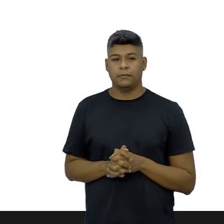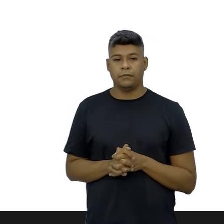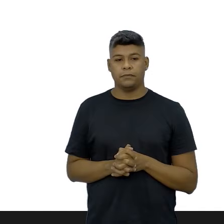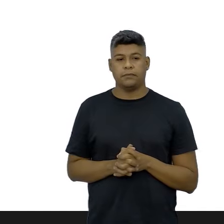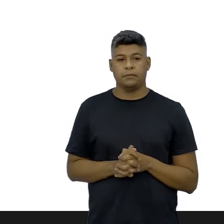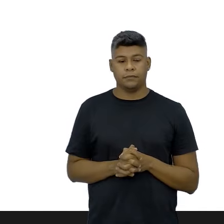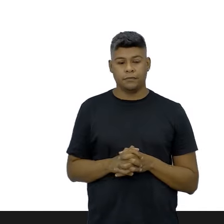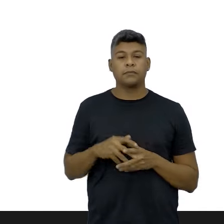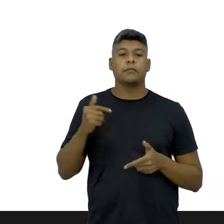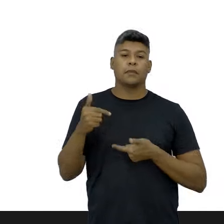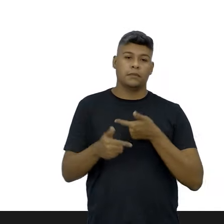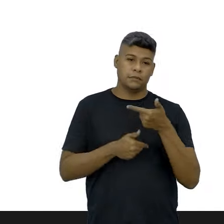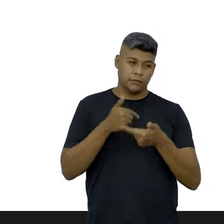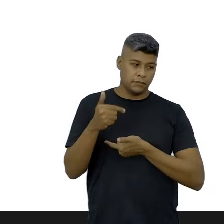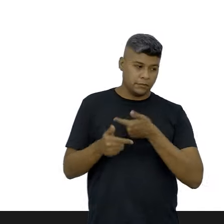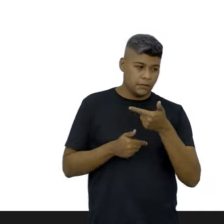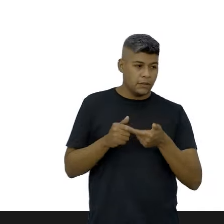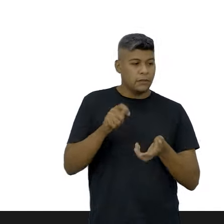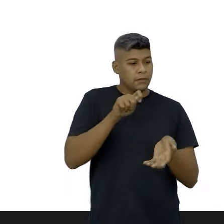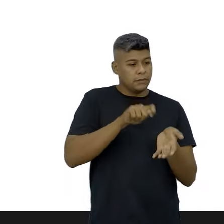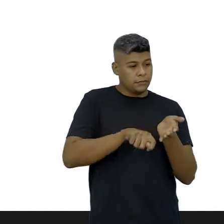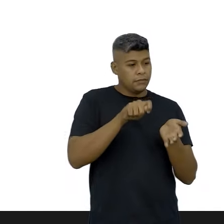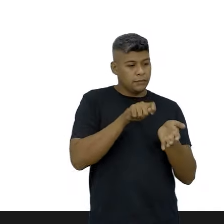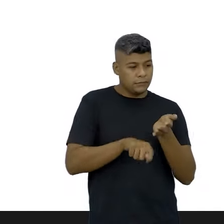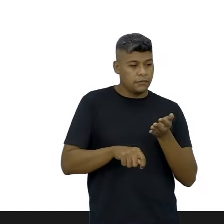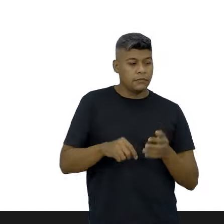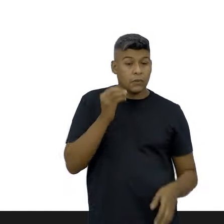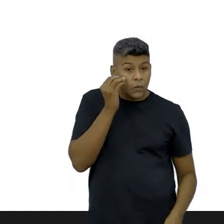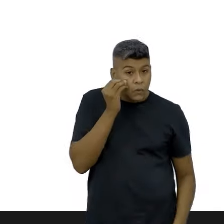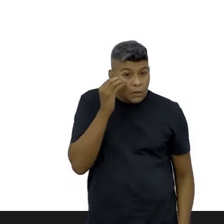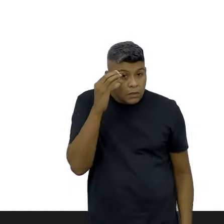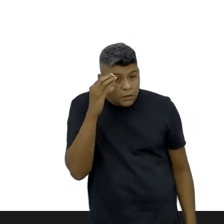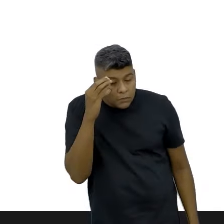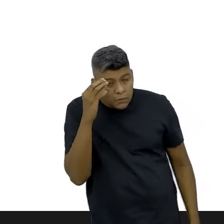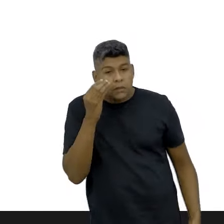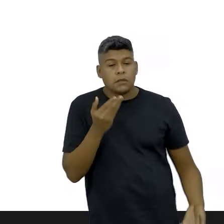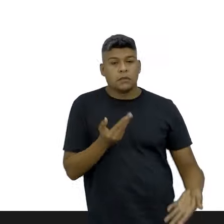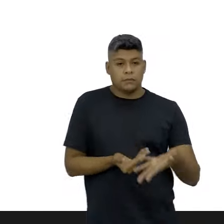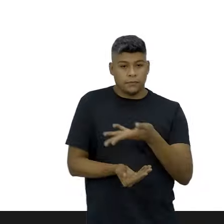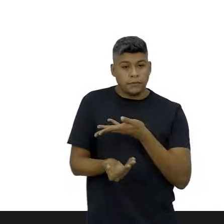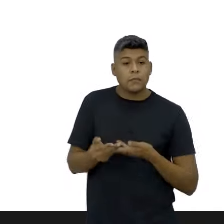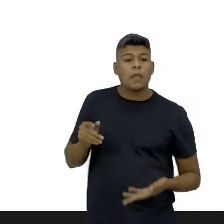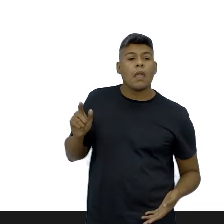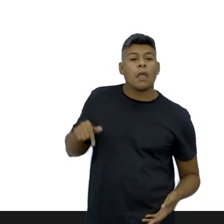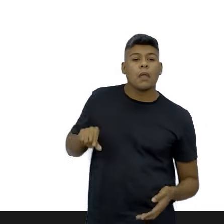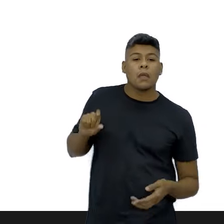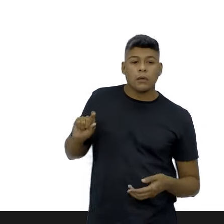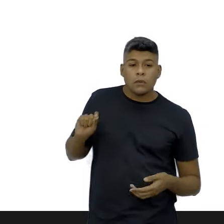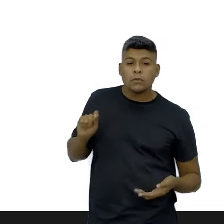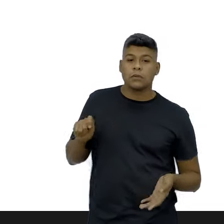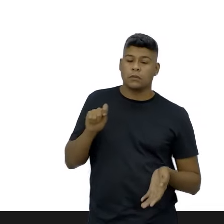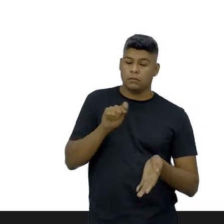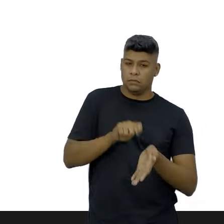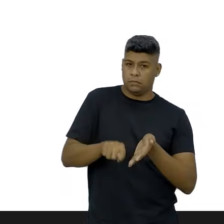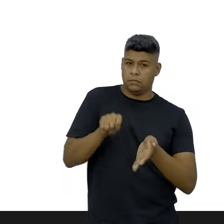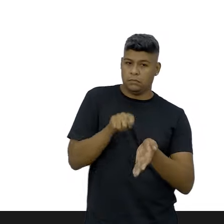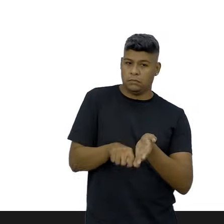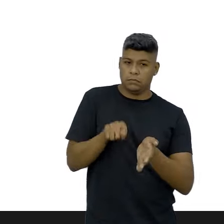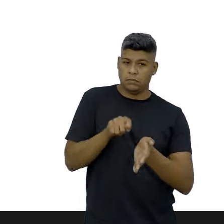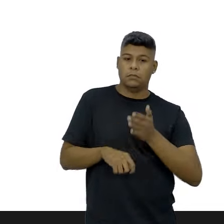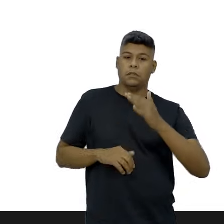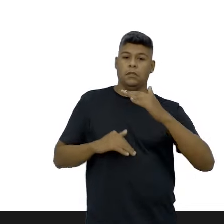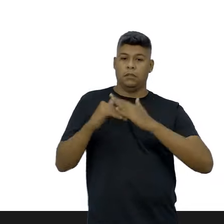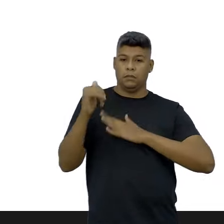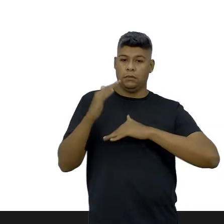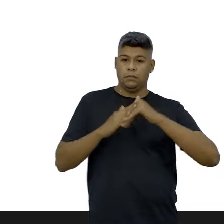esse trabalho com a escrita, né? Então, o objeto de conhecimento que está relacionado é a produção escrita, e a